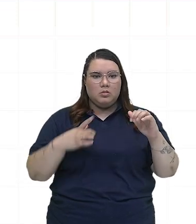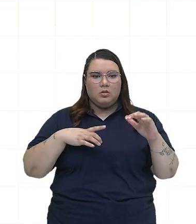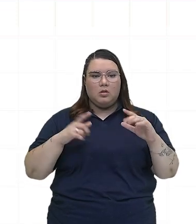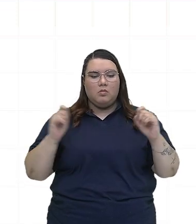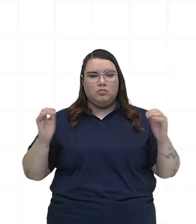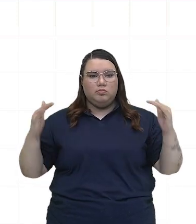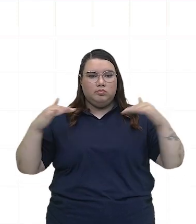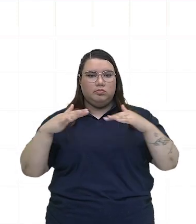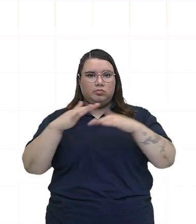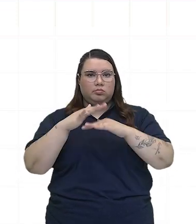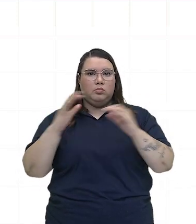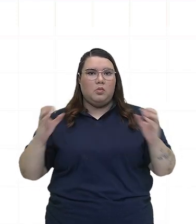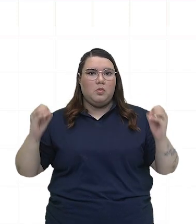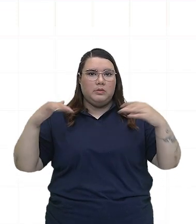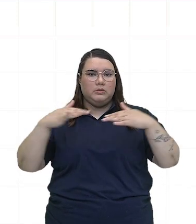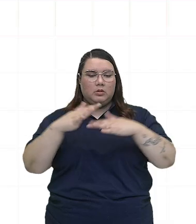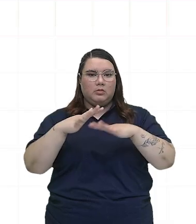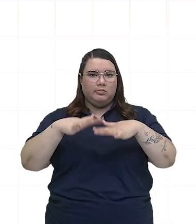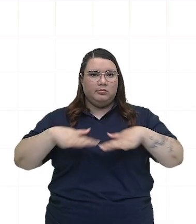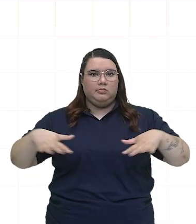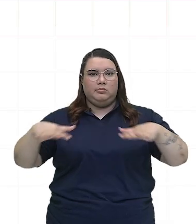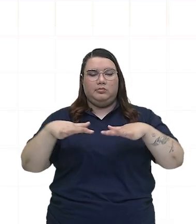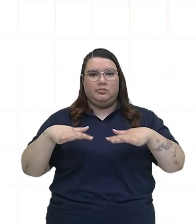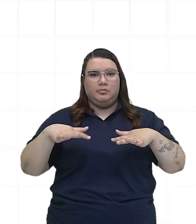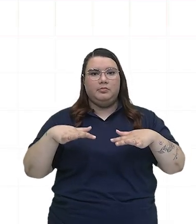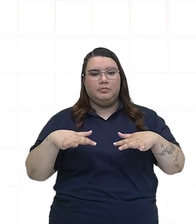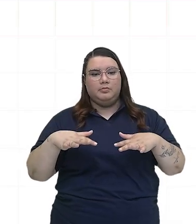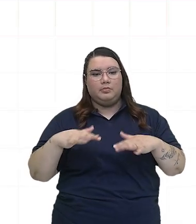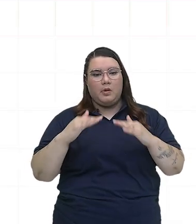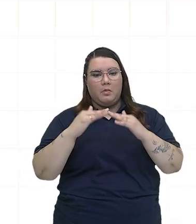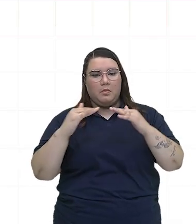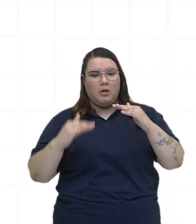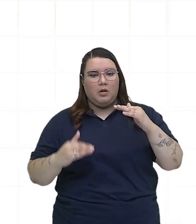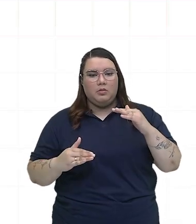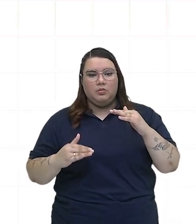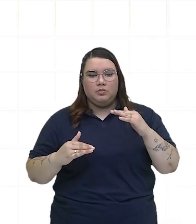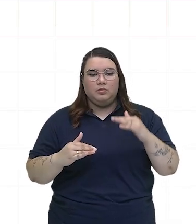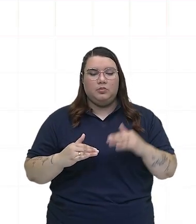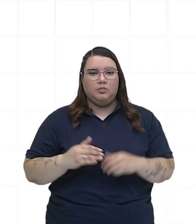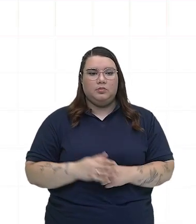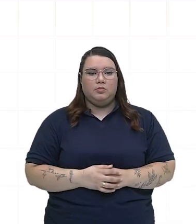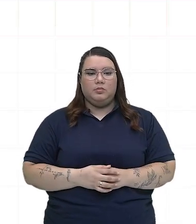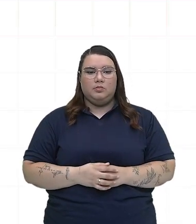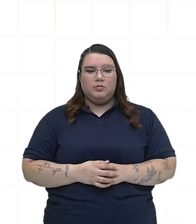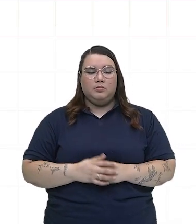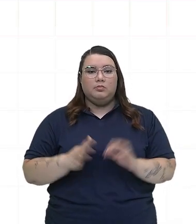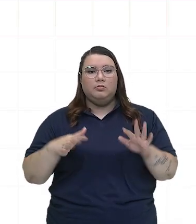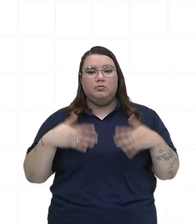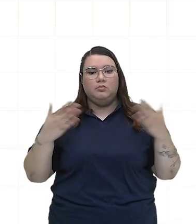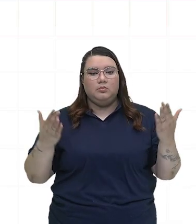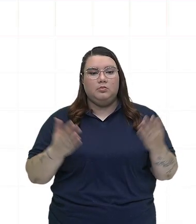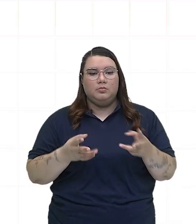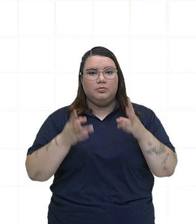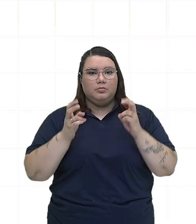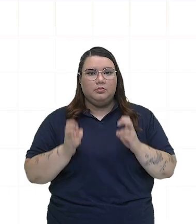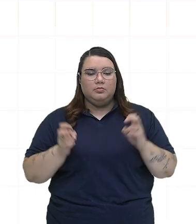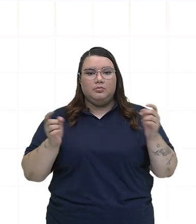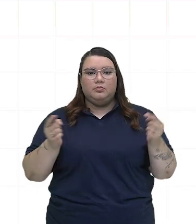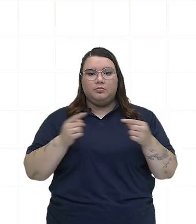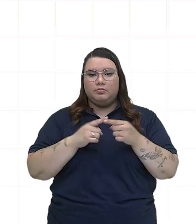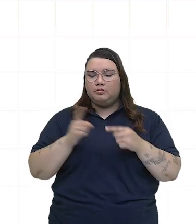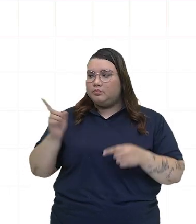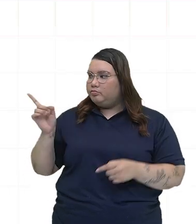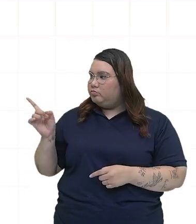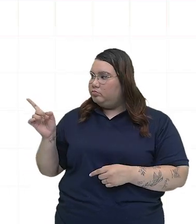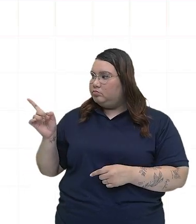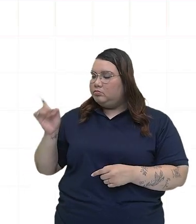abaixo dos mares e dos oceanos. Então, nesta ilustração, nós podemos observar aí que a crosta continental ela é